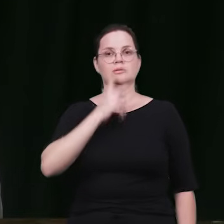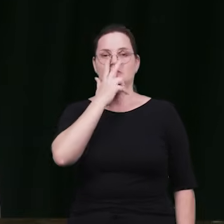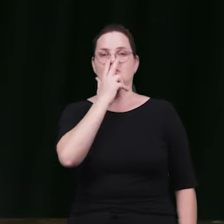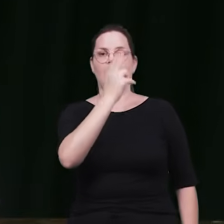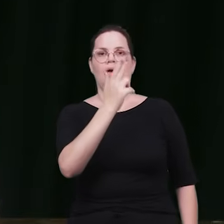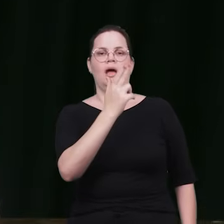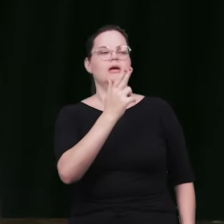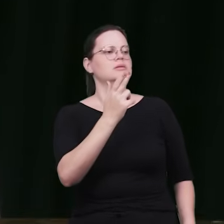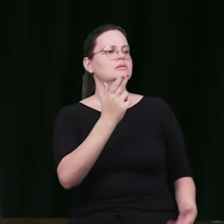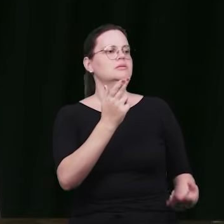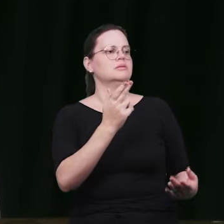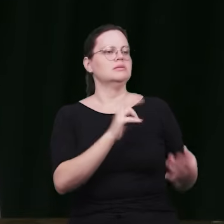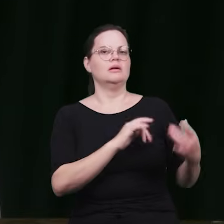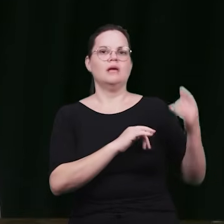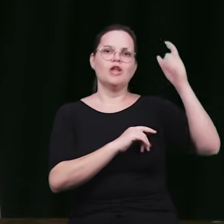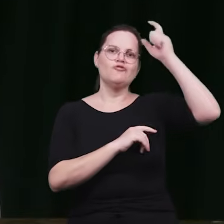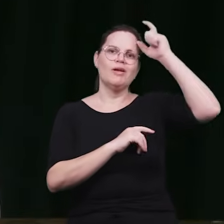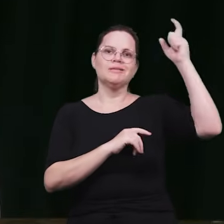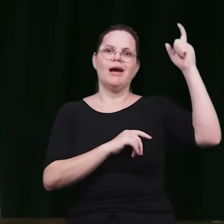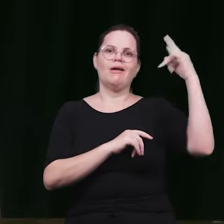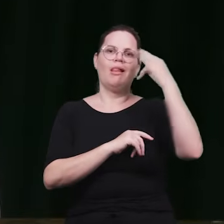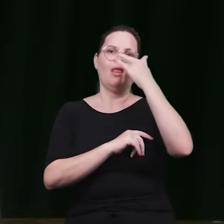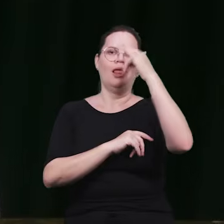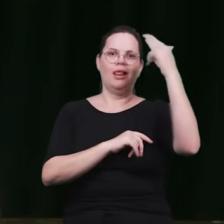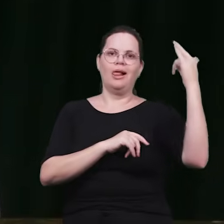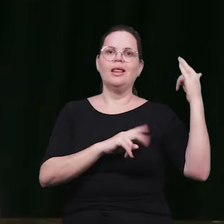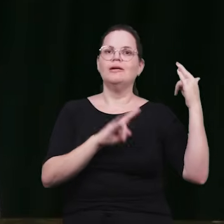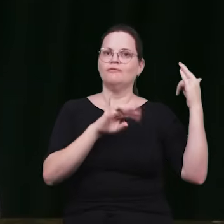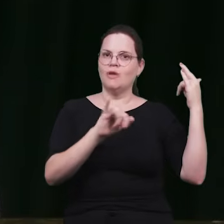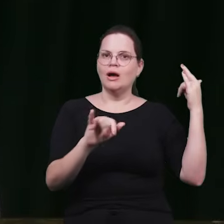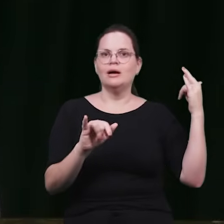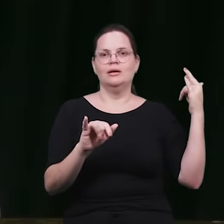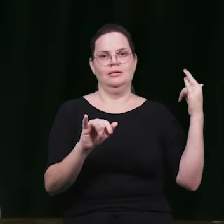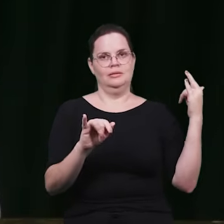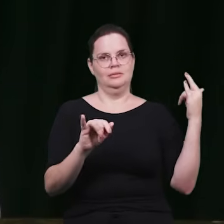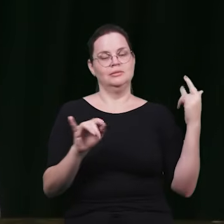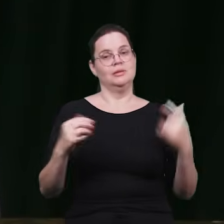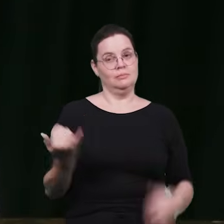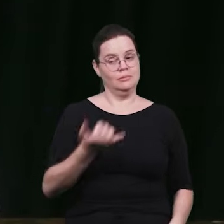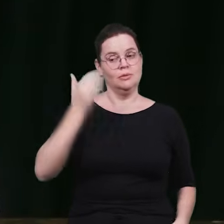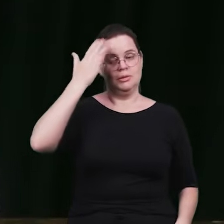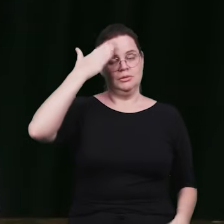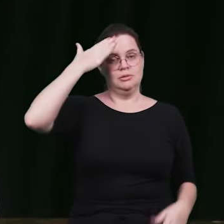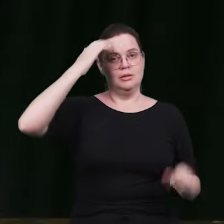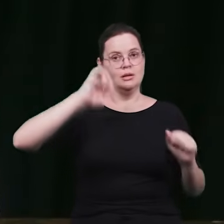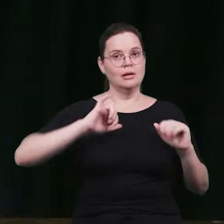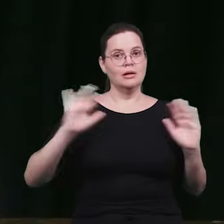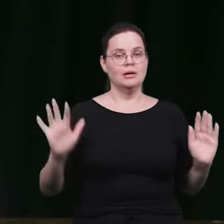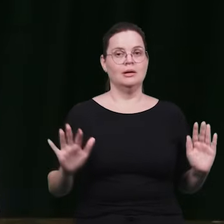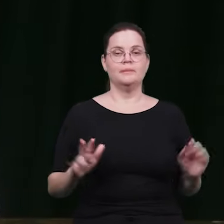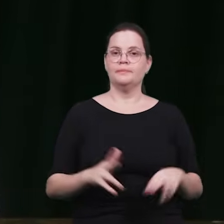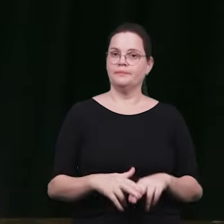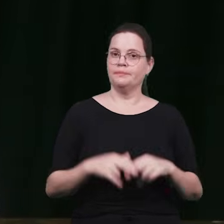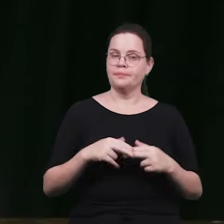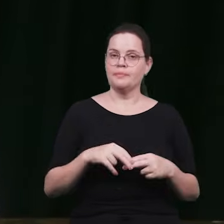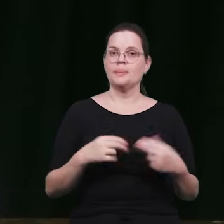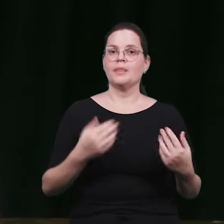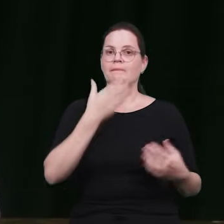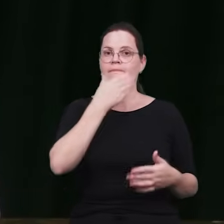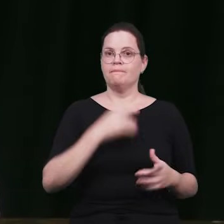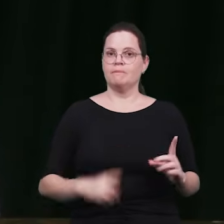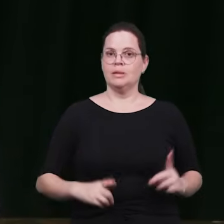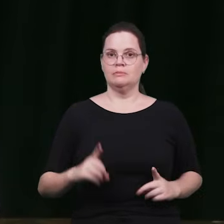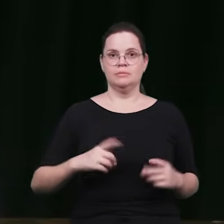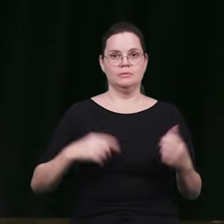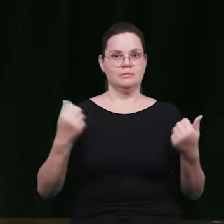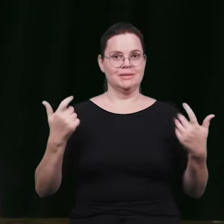do adversário. E isso é importante nós entendermos. Então, por isso que Mardoqueu dá aquela palavra que